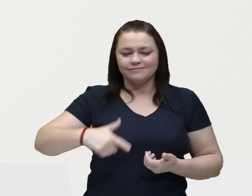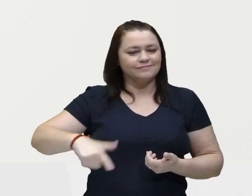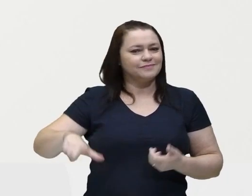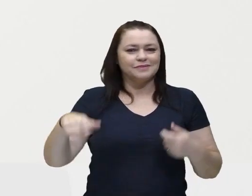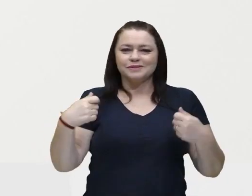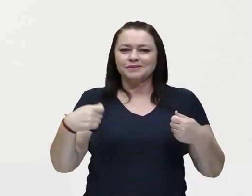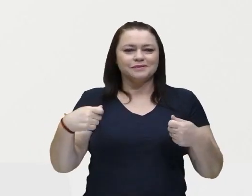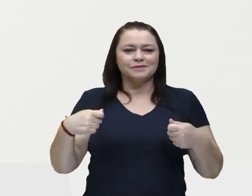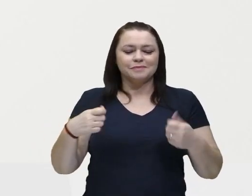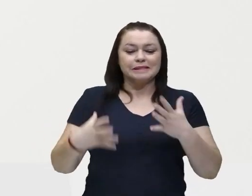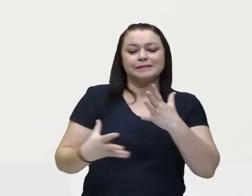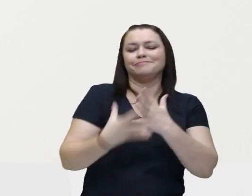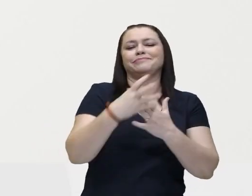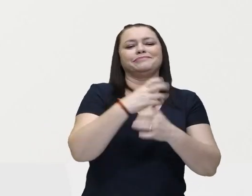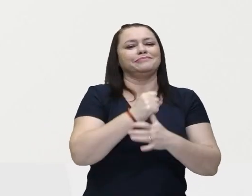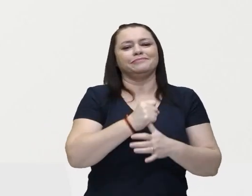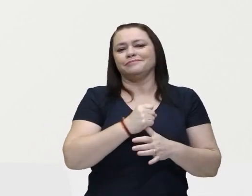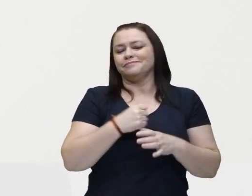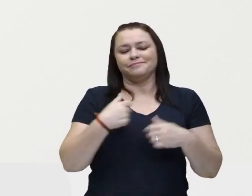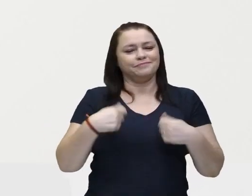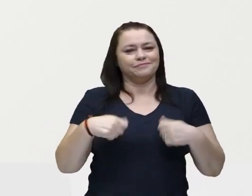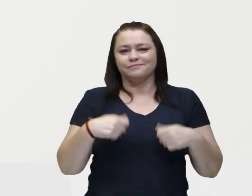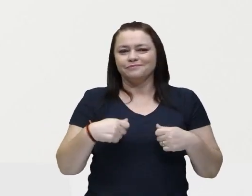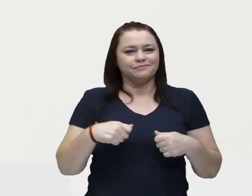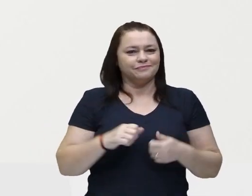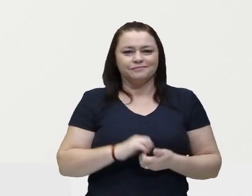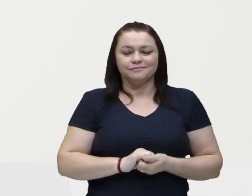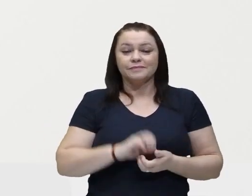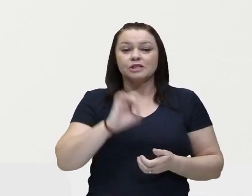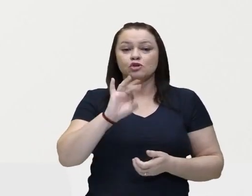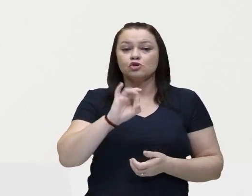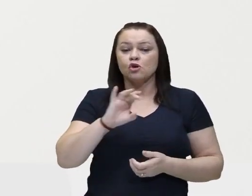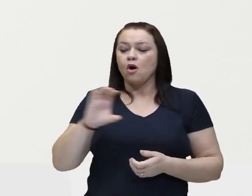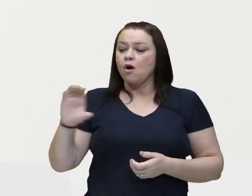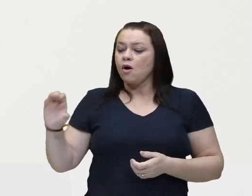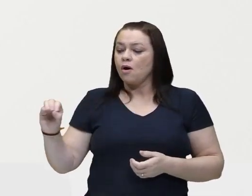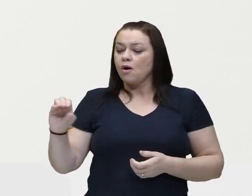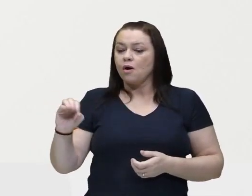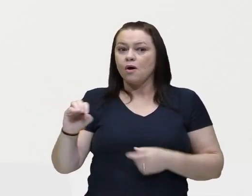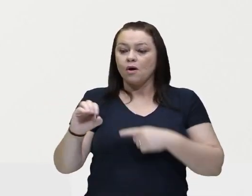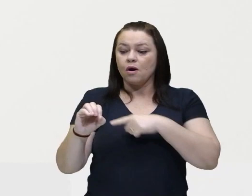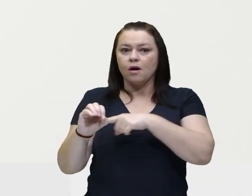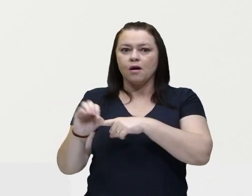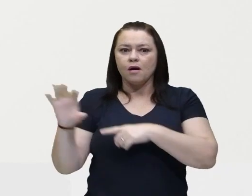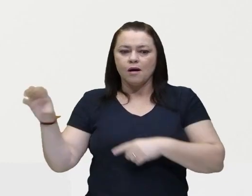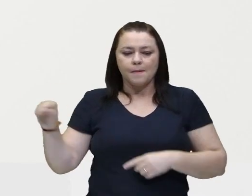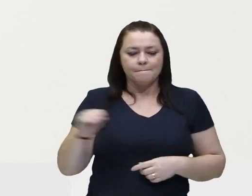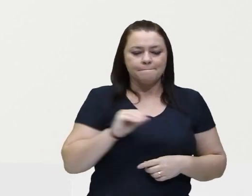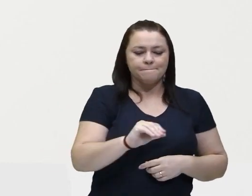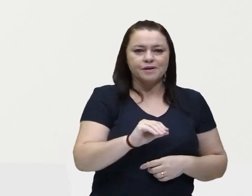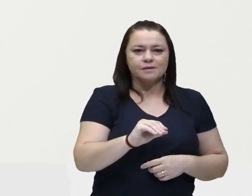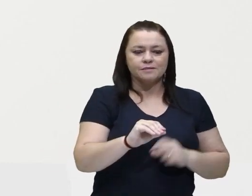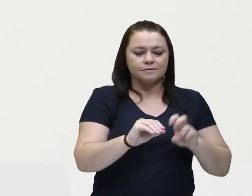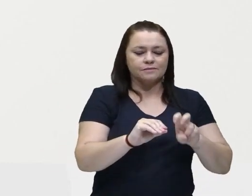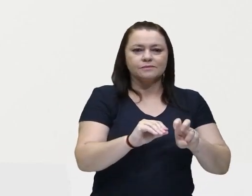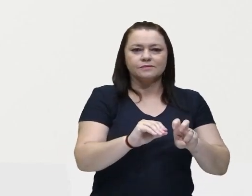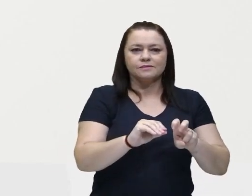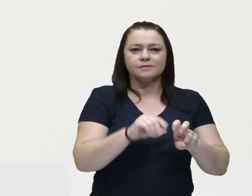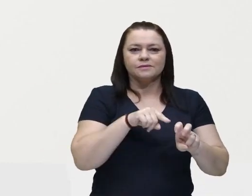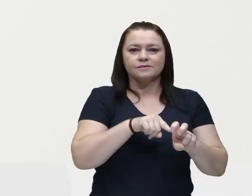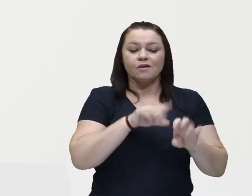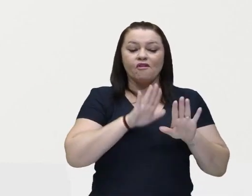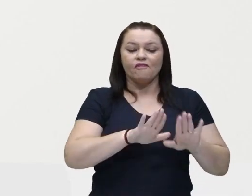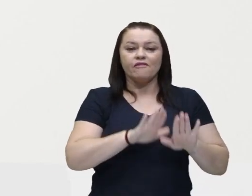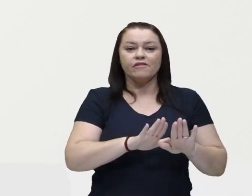precisamos de fazer o quê? Conta. Basta pegar os 5 e eu vou fazer o quê? Acrescentar os 3 zeros.